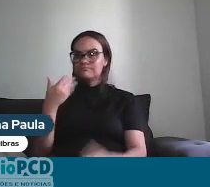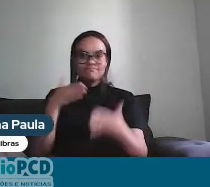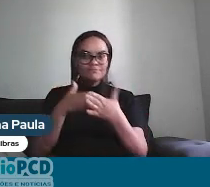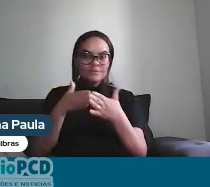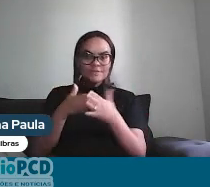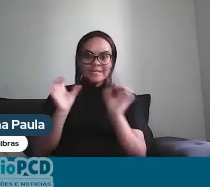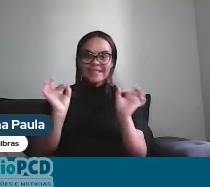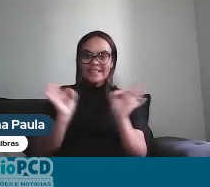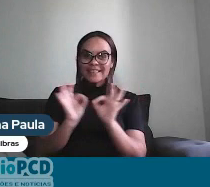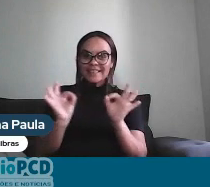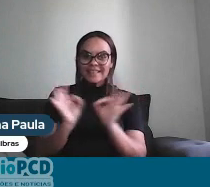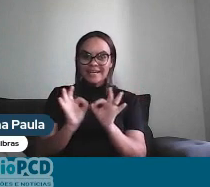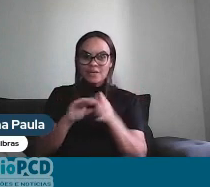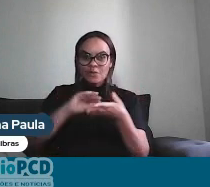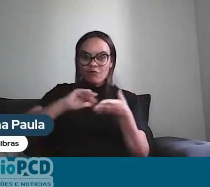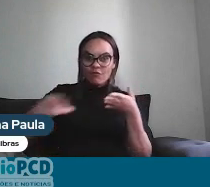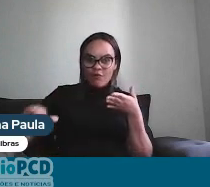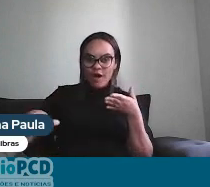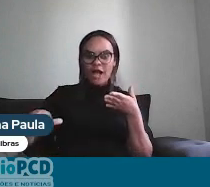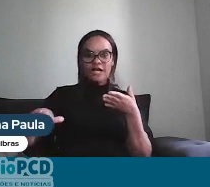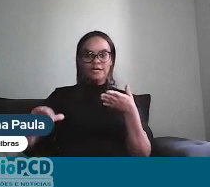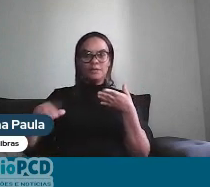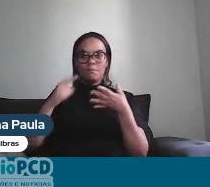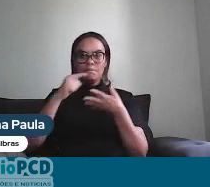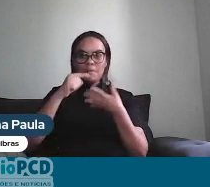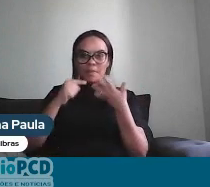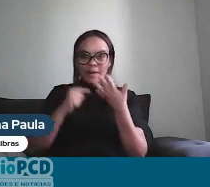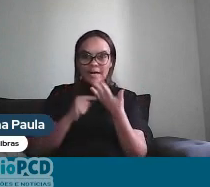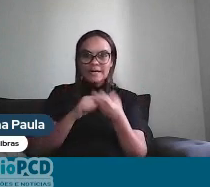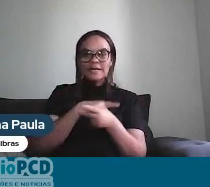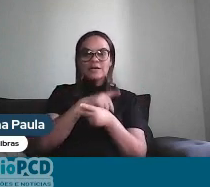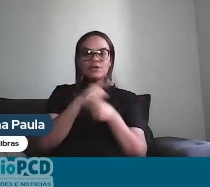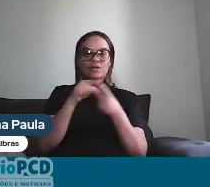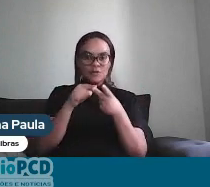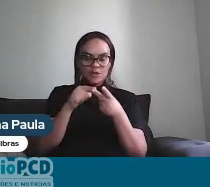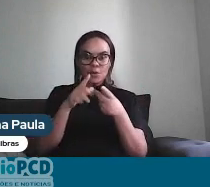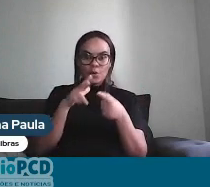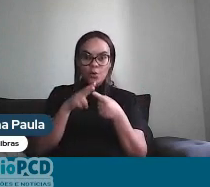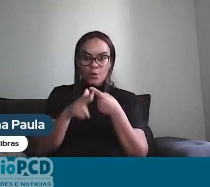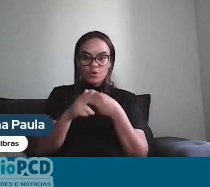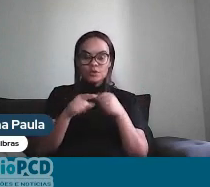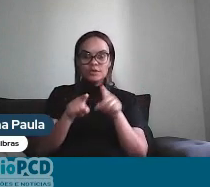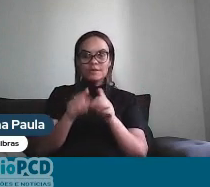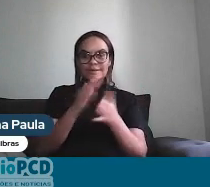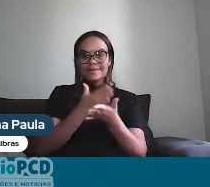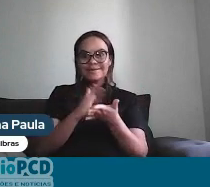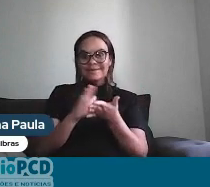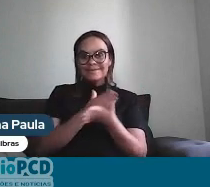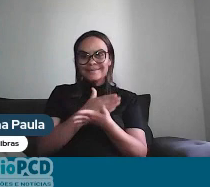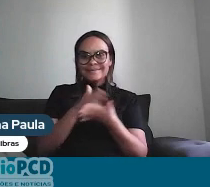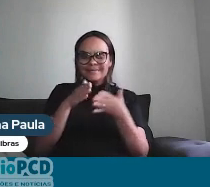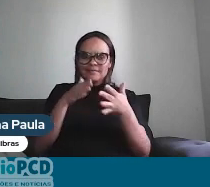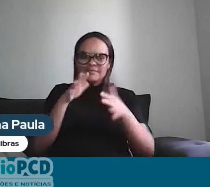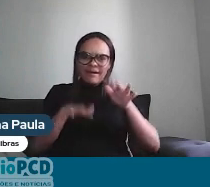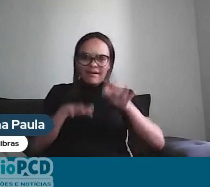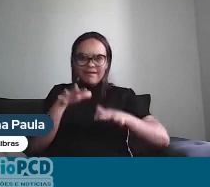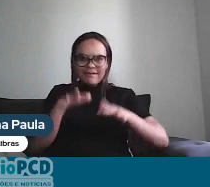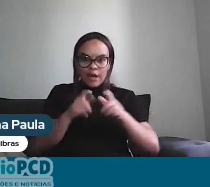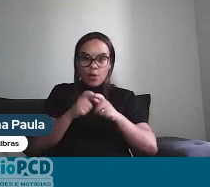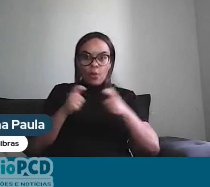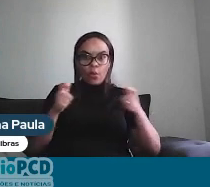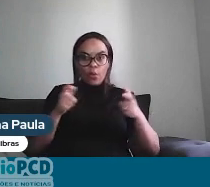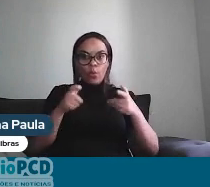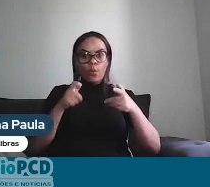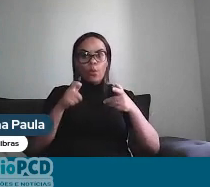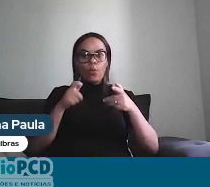vão estar fora dessa contagem. E há um ponto de corte. Alguma dificuldade, grande dificuldade,